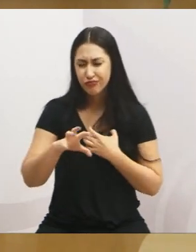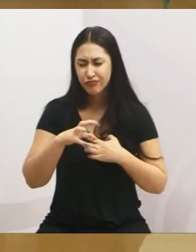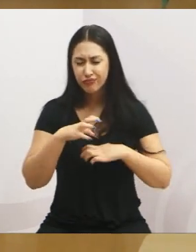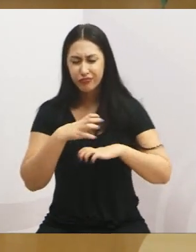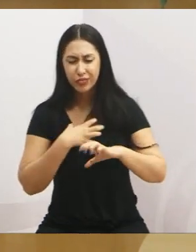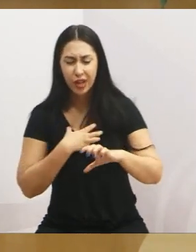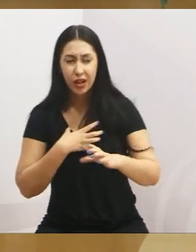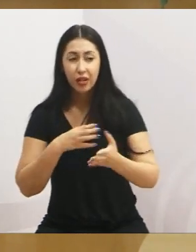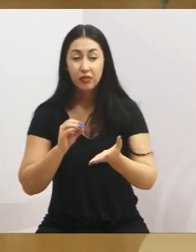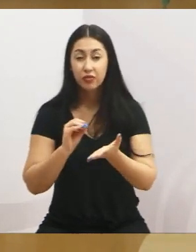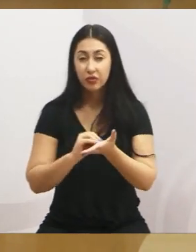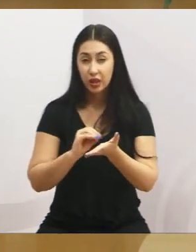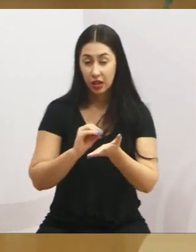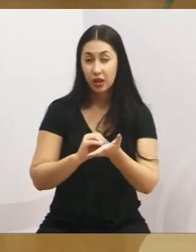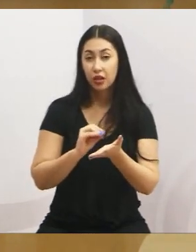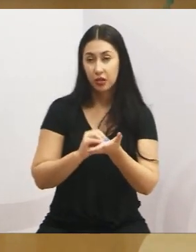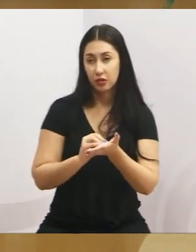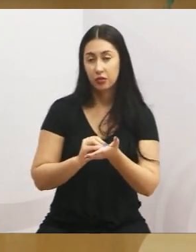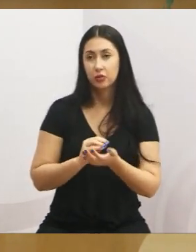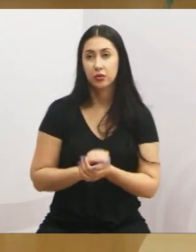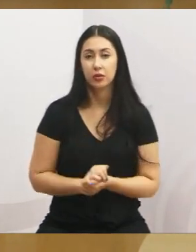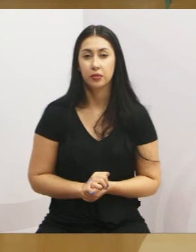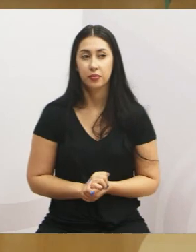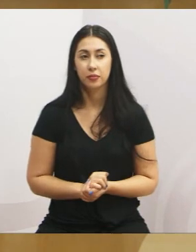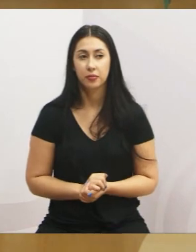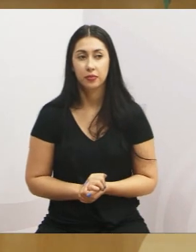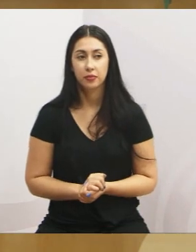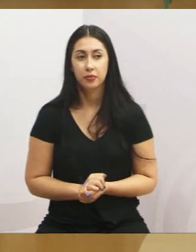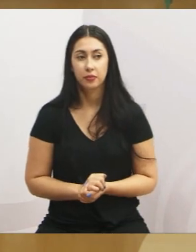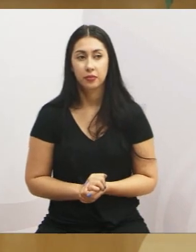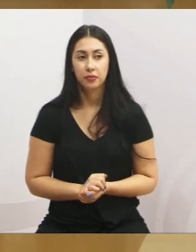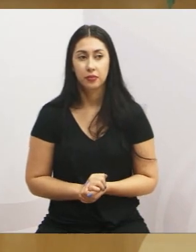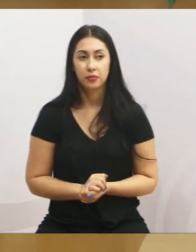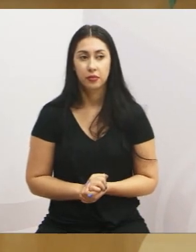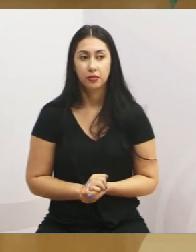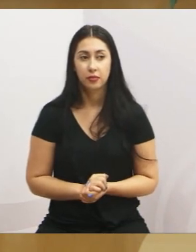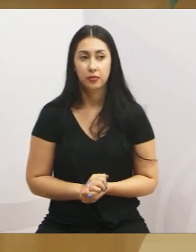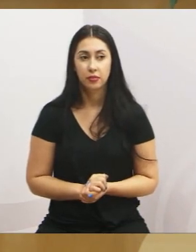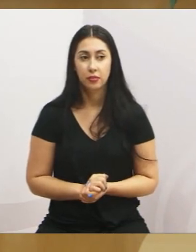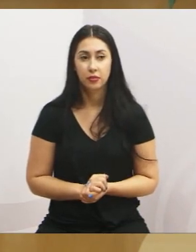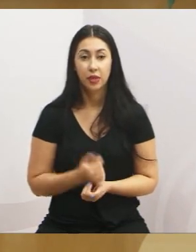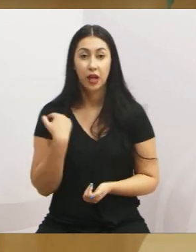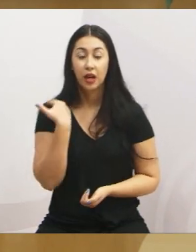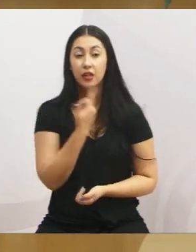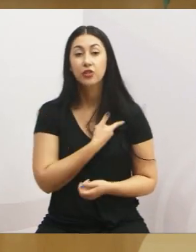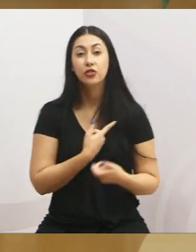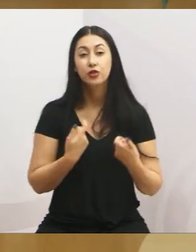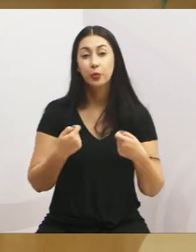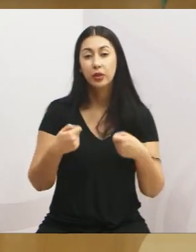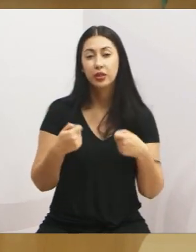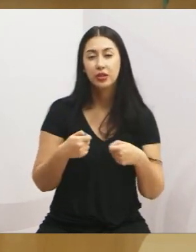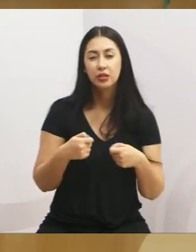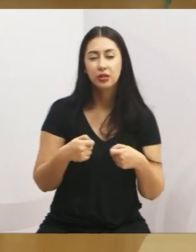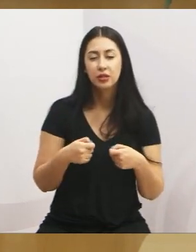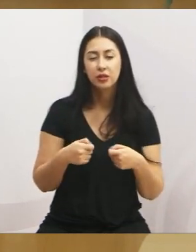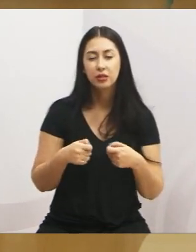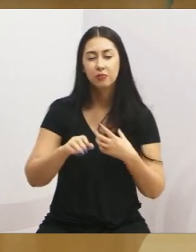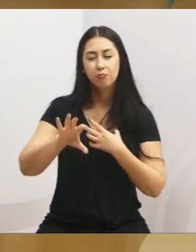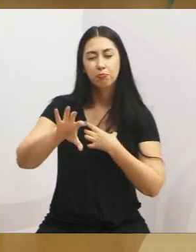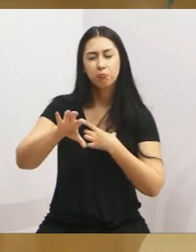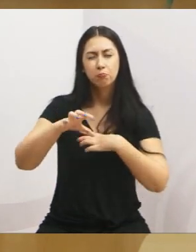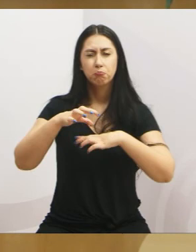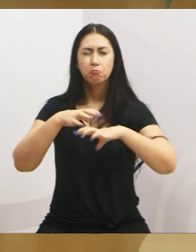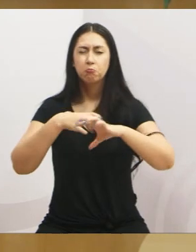reflete muito os anseios da população. A gente tem que ter um olhar mais humano, enxergar um pouco